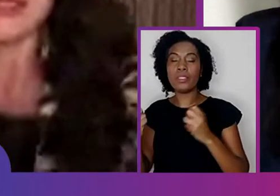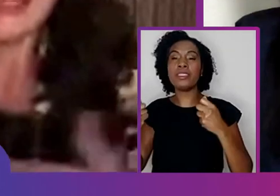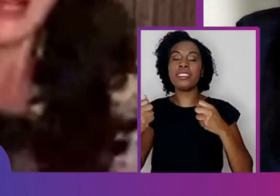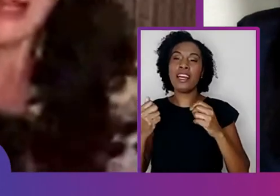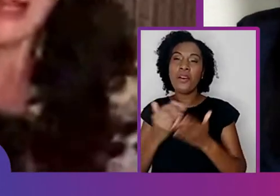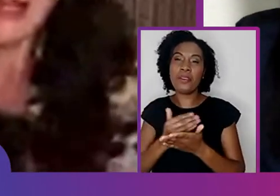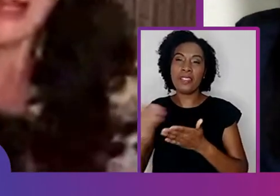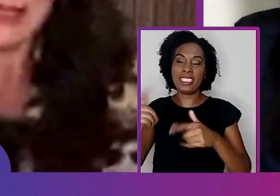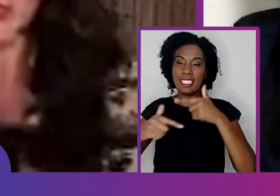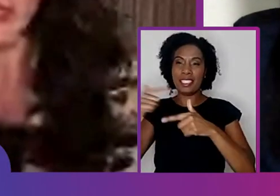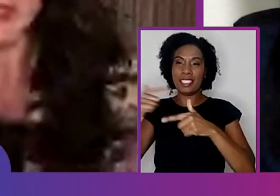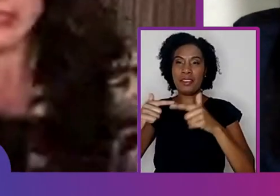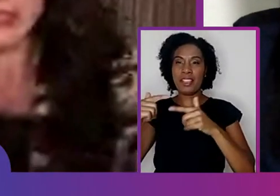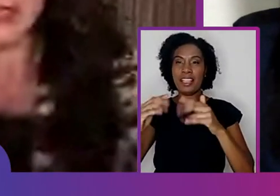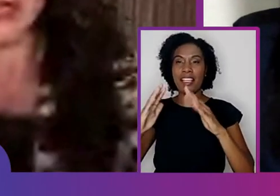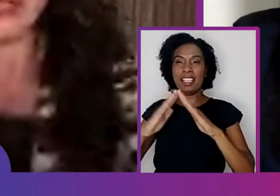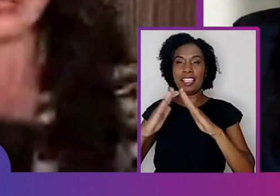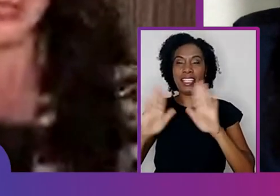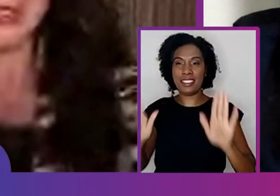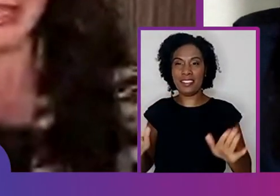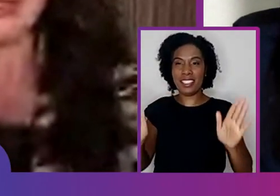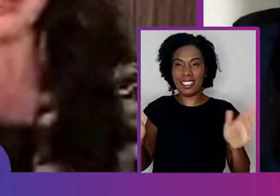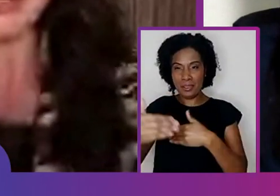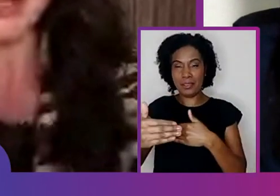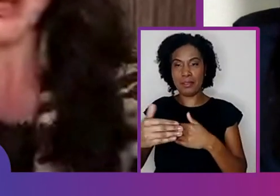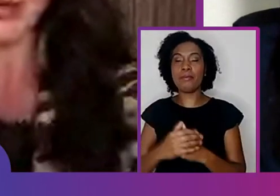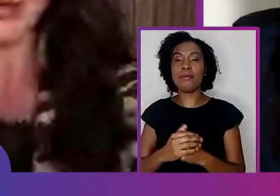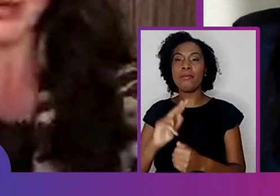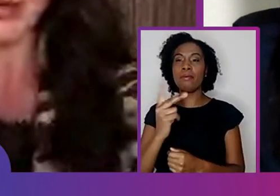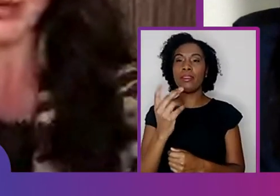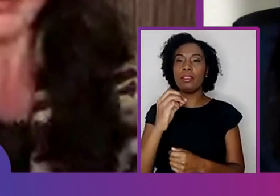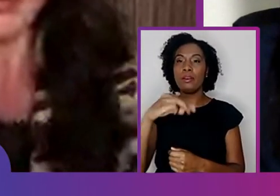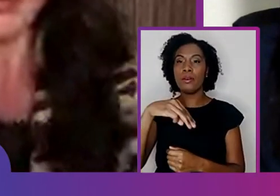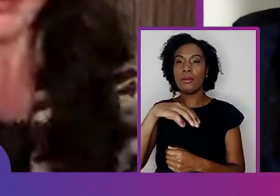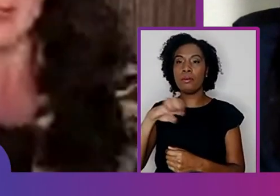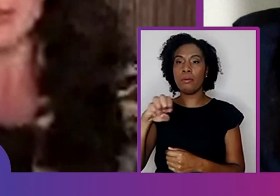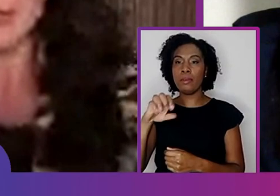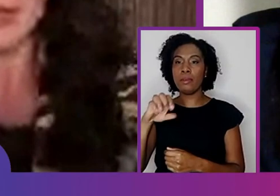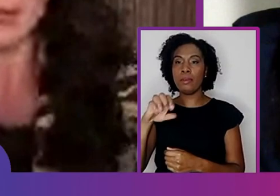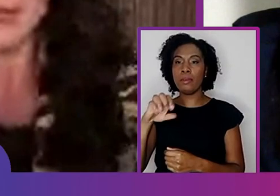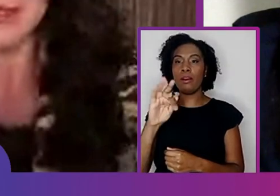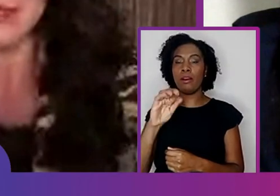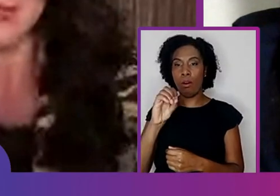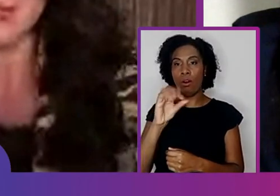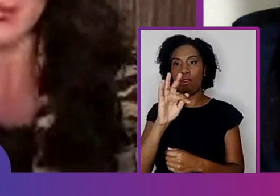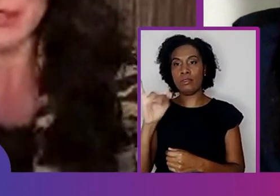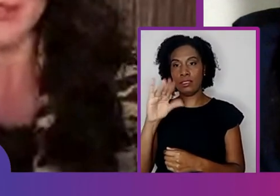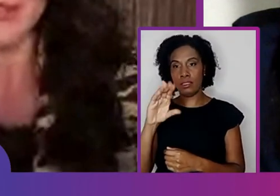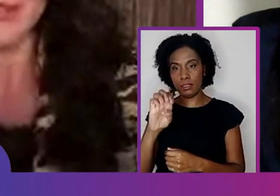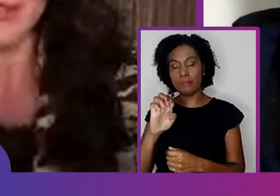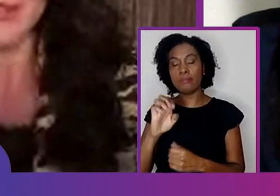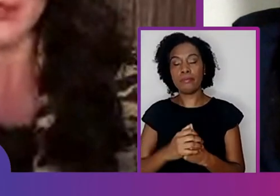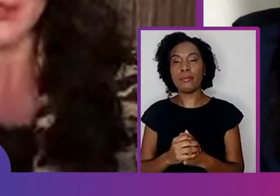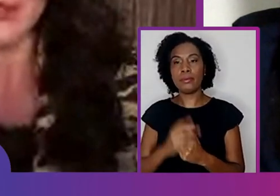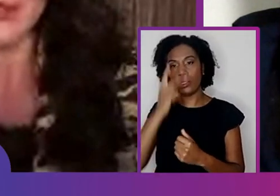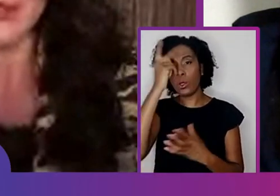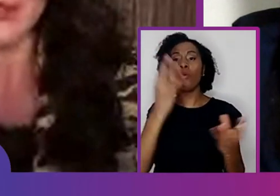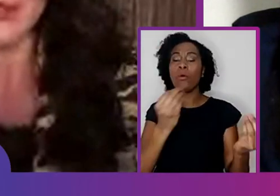reuniões presenciais, reuniões aqui digitais, né? O que me parece ser um aspecto bastante